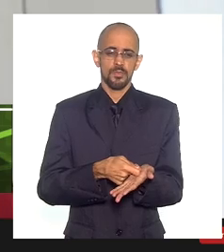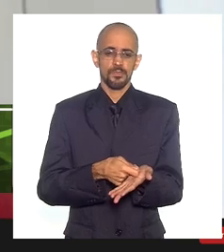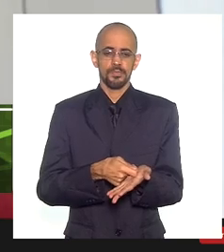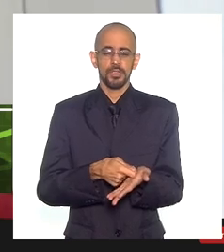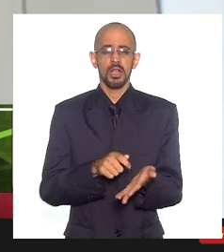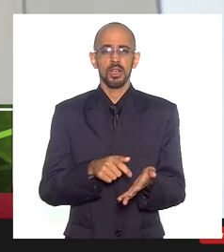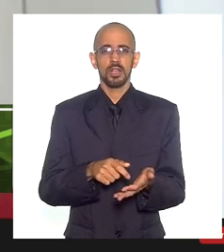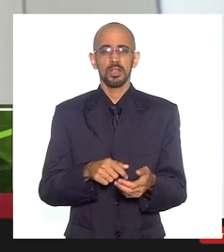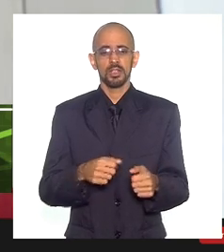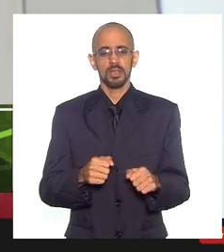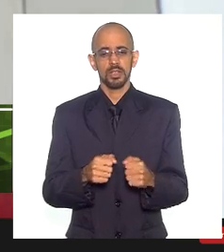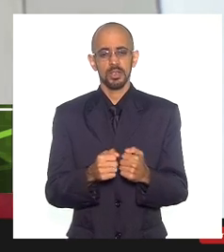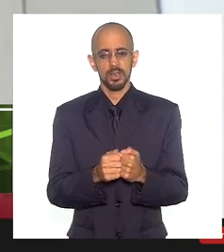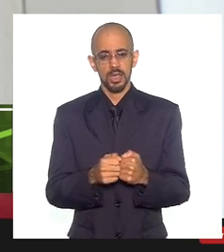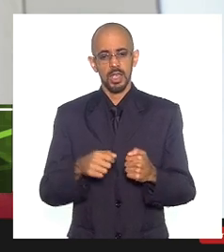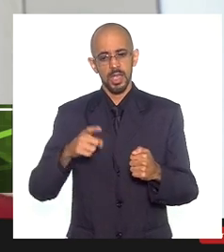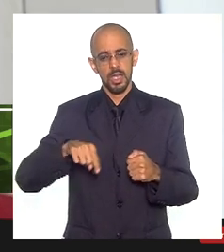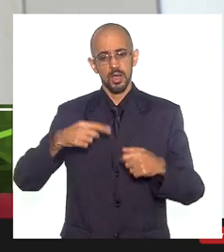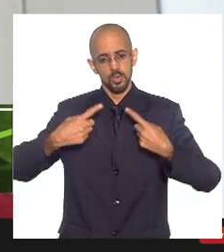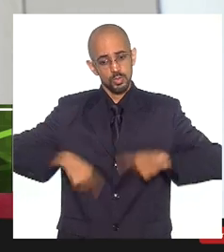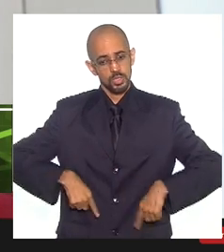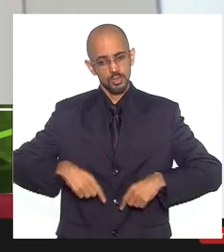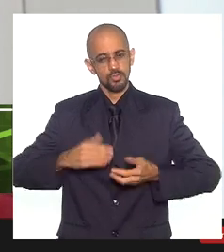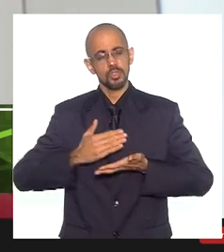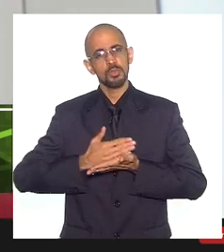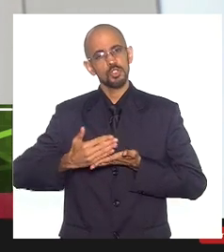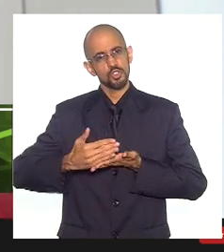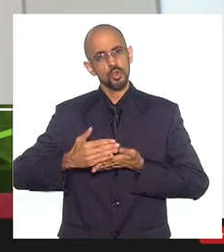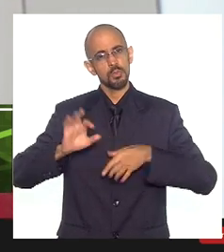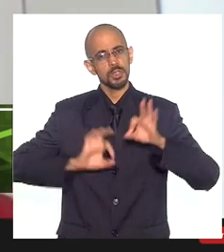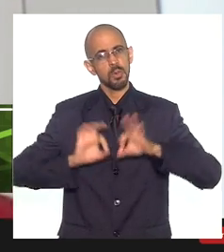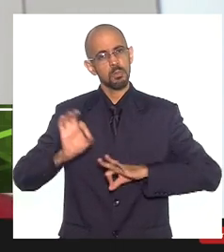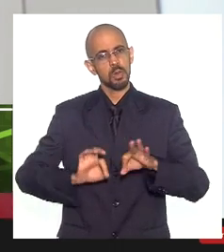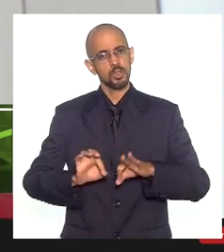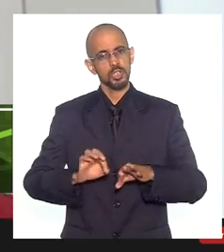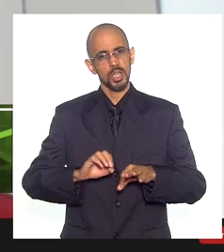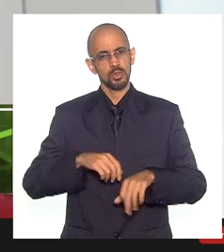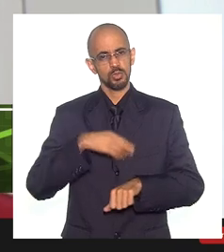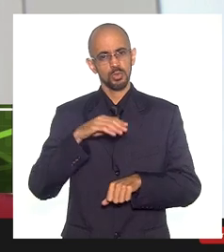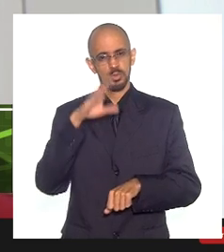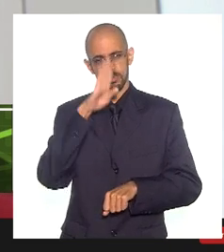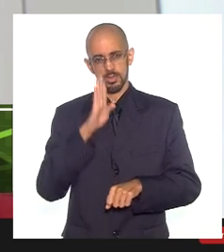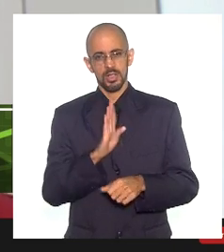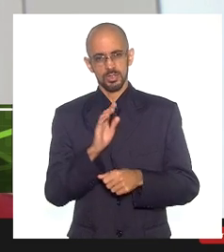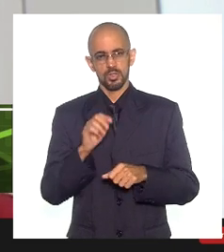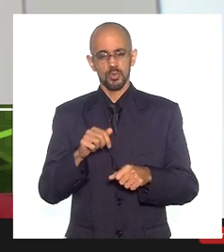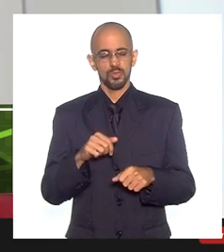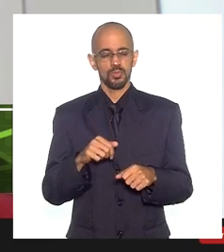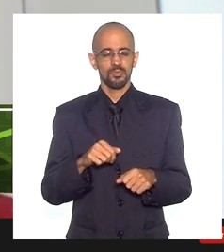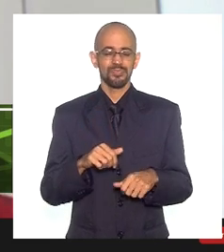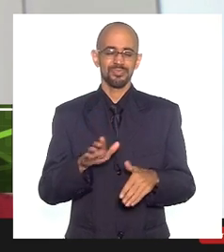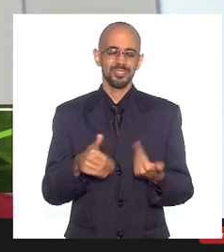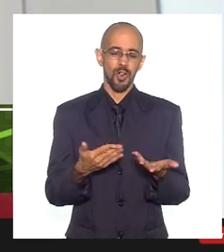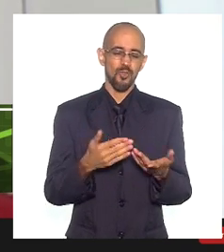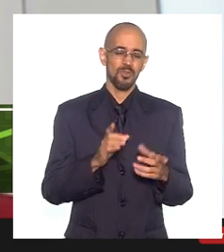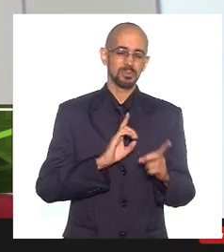como dizia o nosso Darcy, continue sendo um projeto de país. Então, vamos lá. Vamos debater a nossa UERJ, setentona,